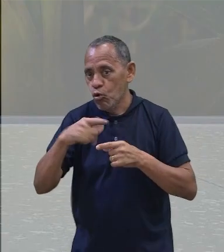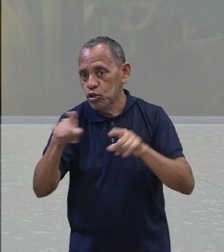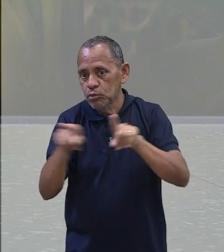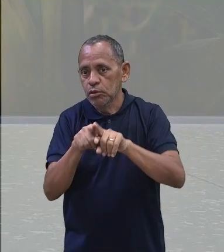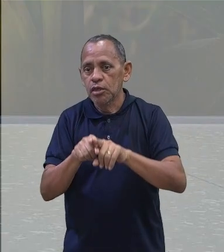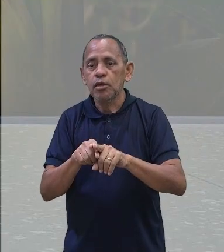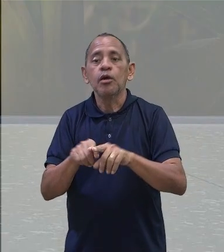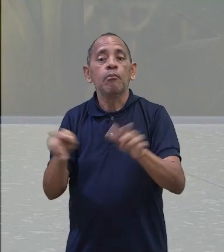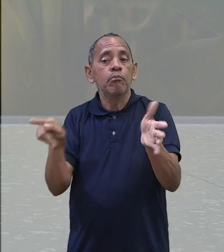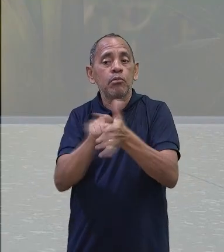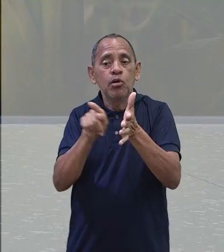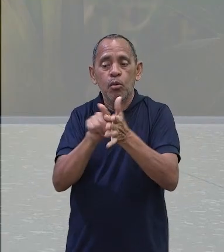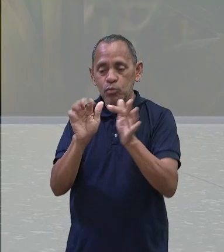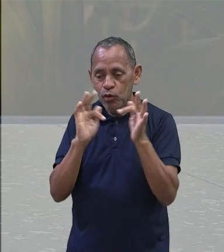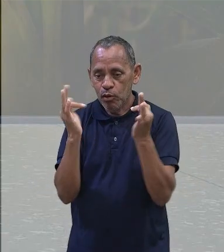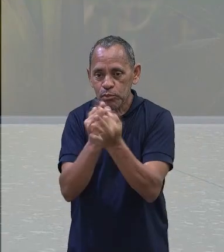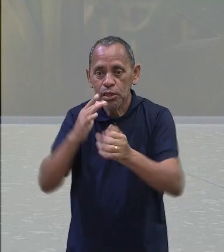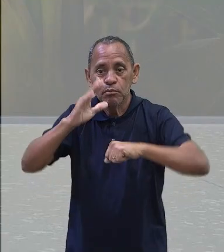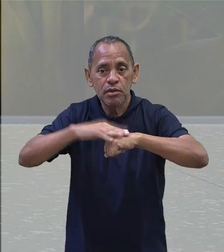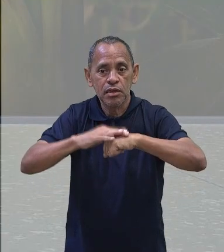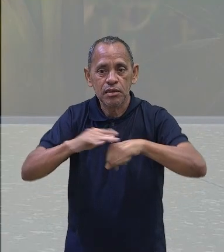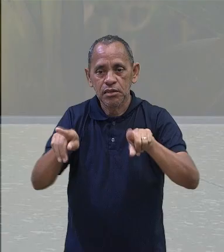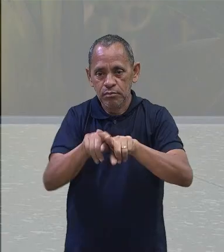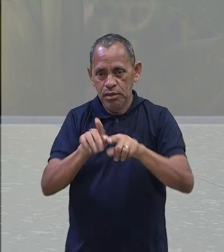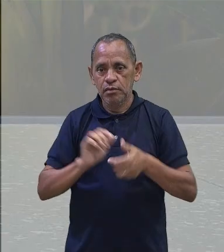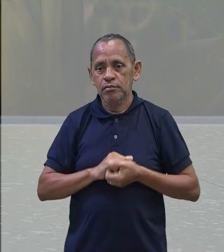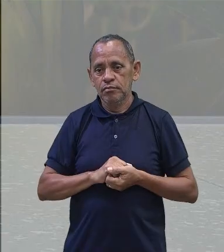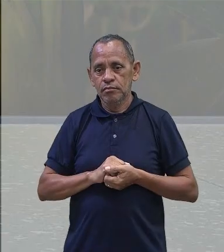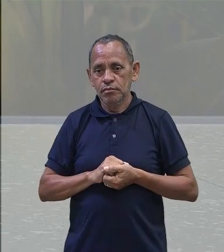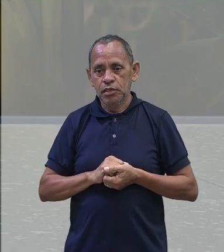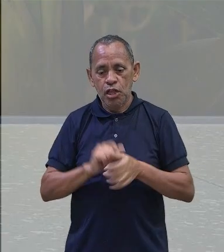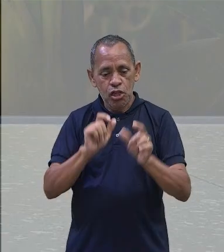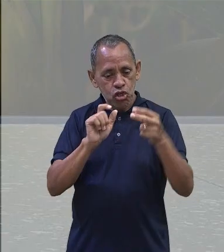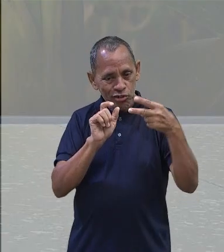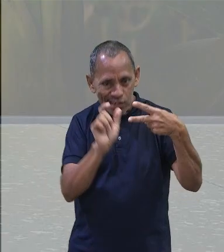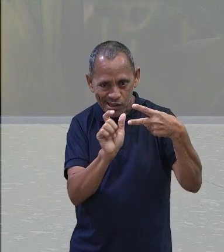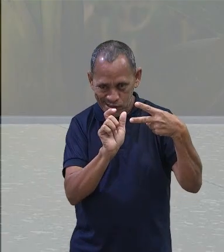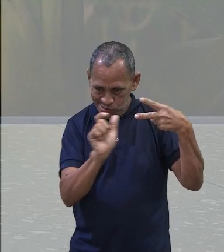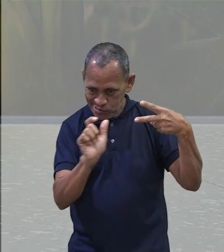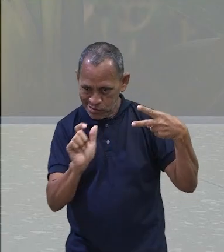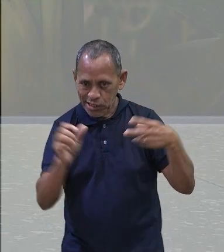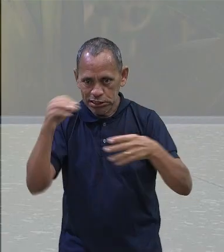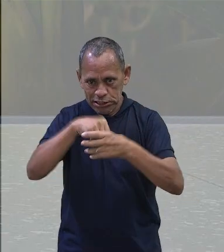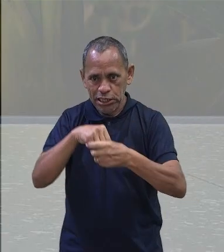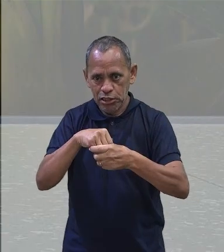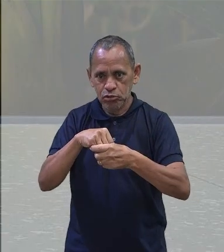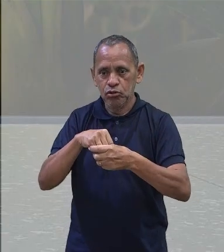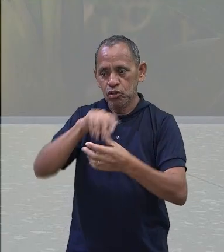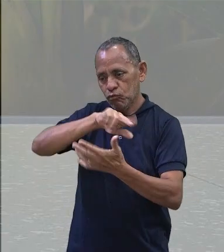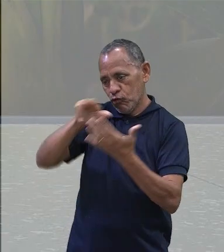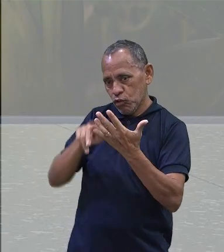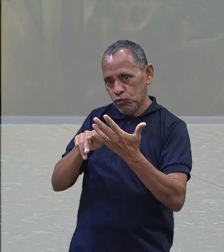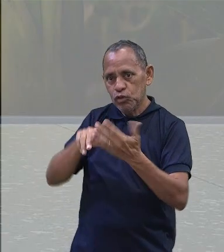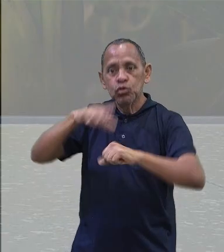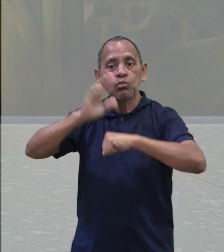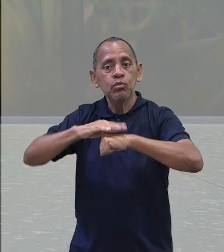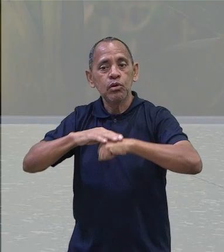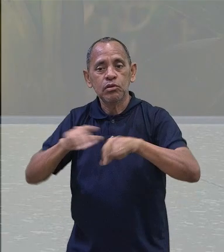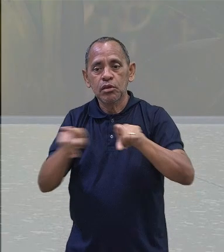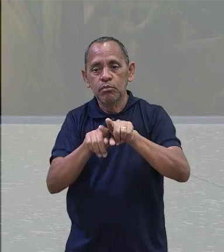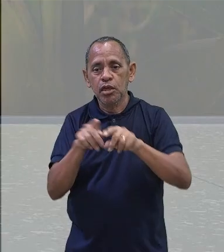intragênicos, que possuem genes modificados dentro da mesma espécie. E o transgênico, propriamente